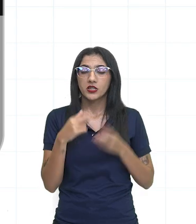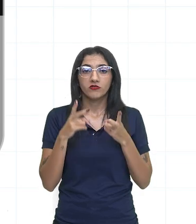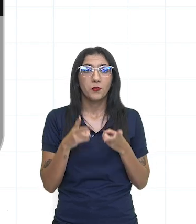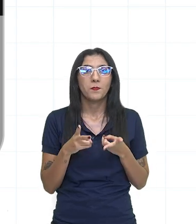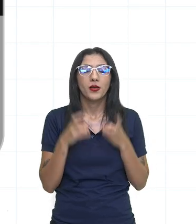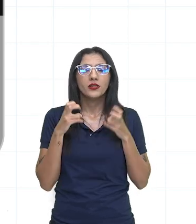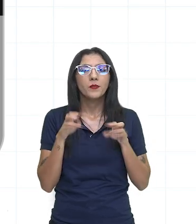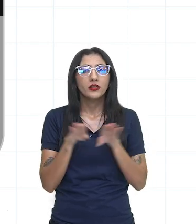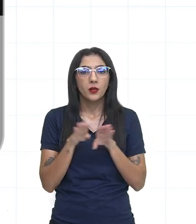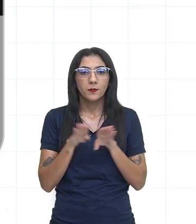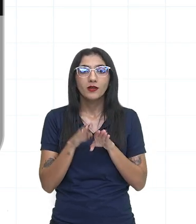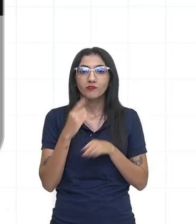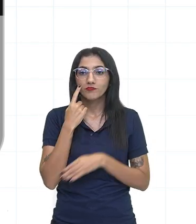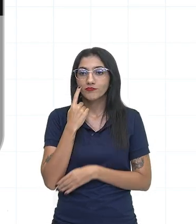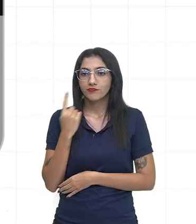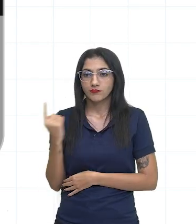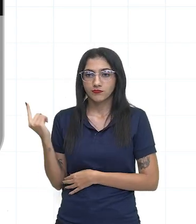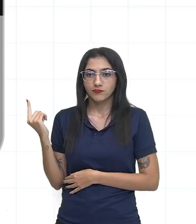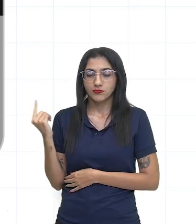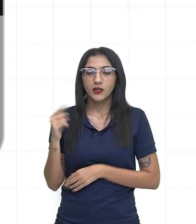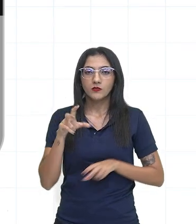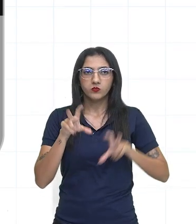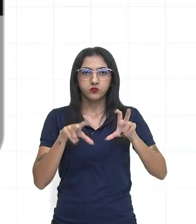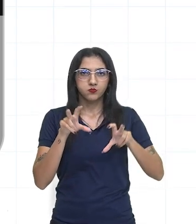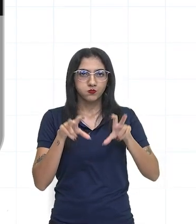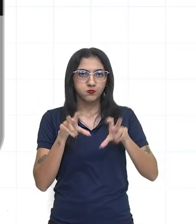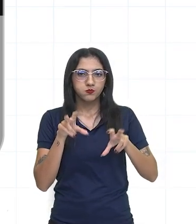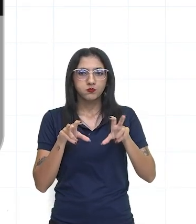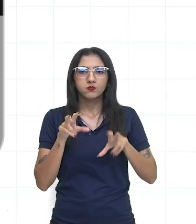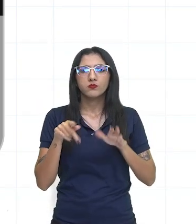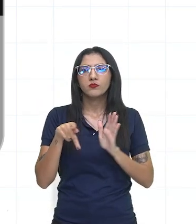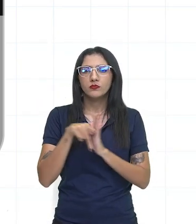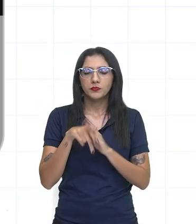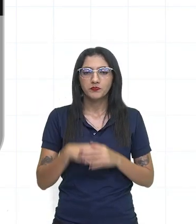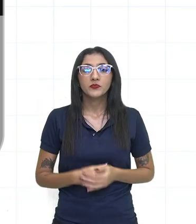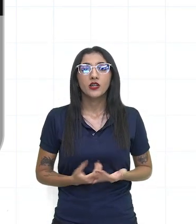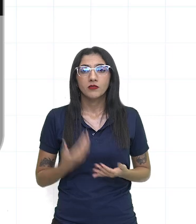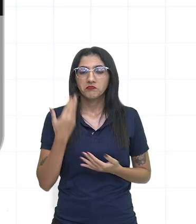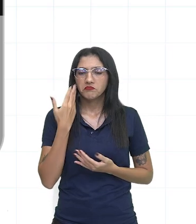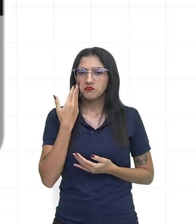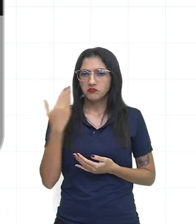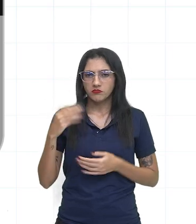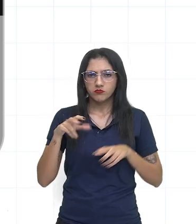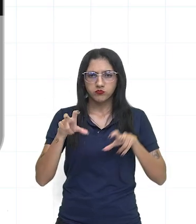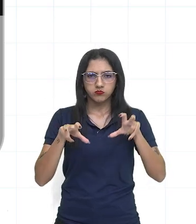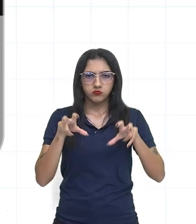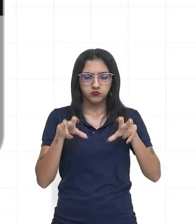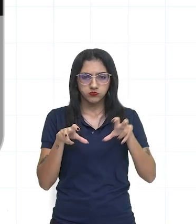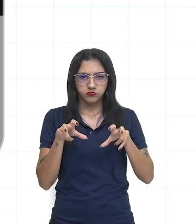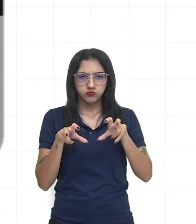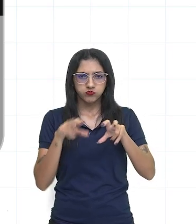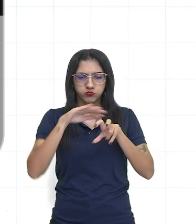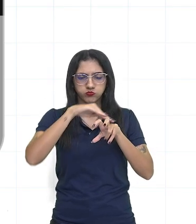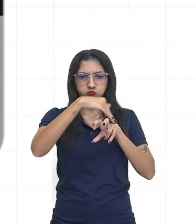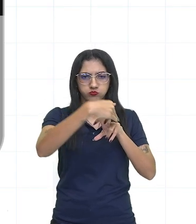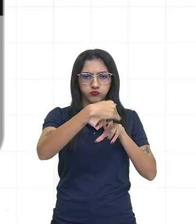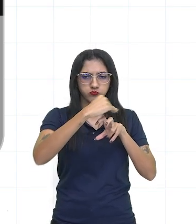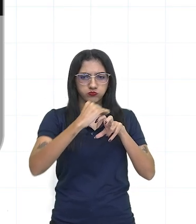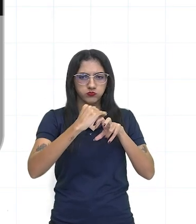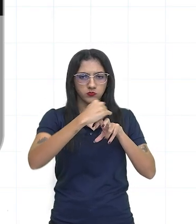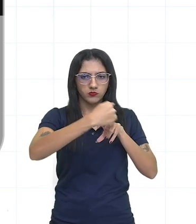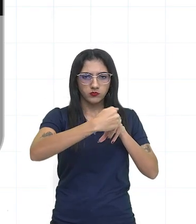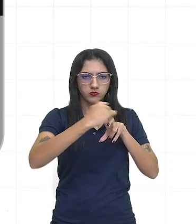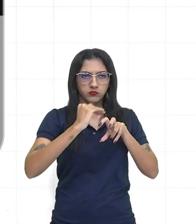o músculo dos glúteos. Né? Então essa porção maior que vocês podem observar bem definida aqui,